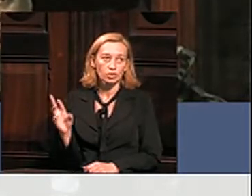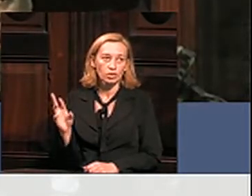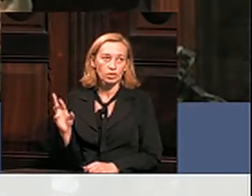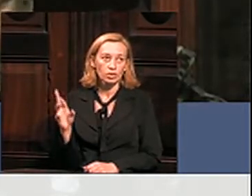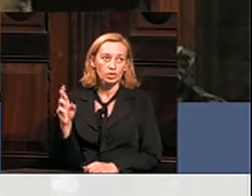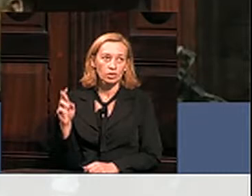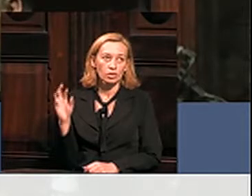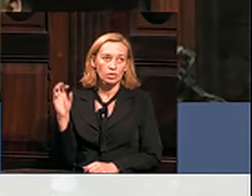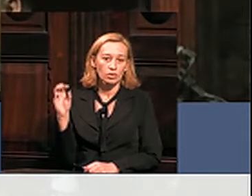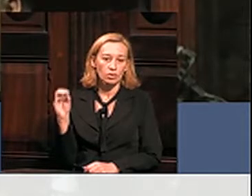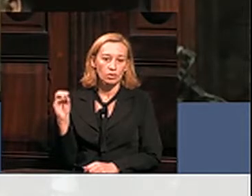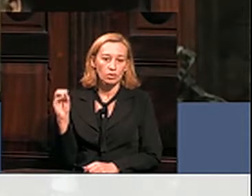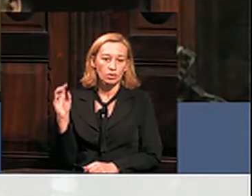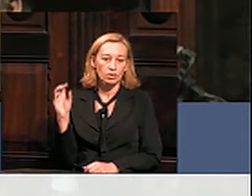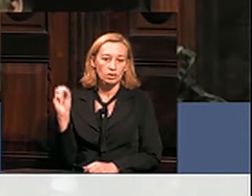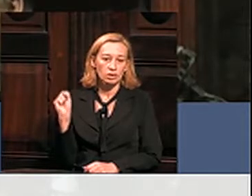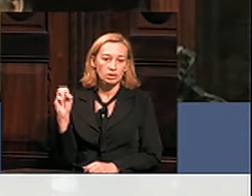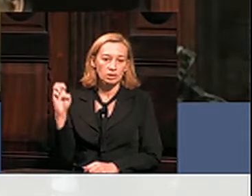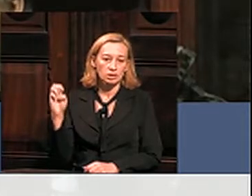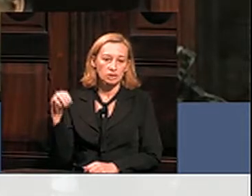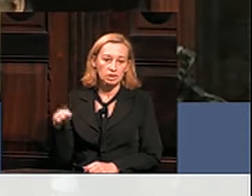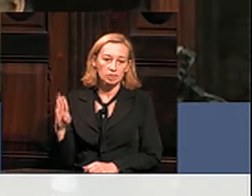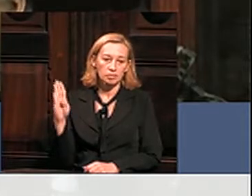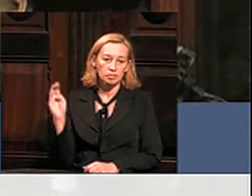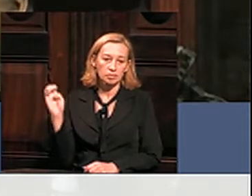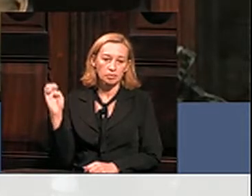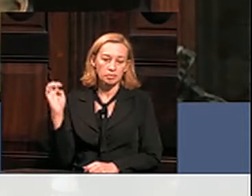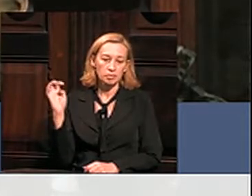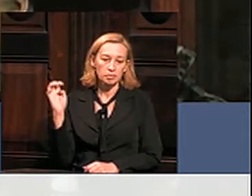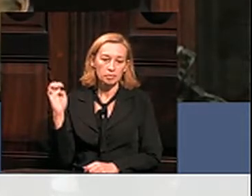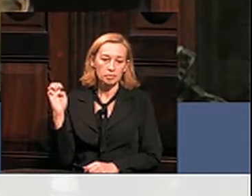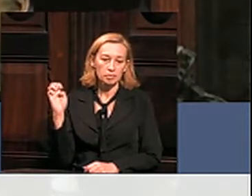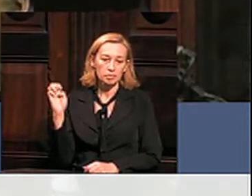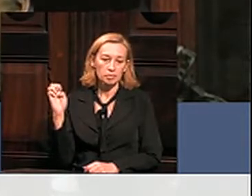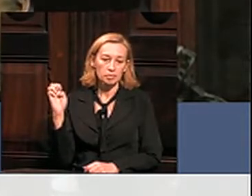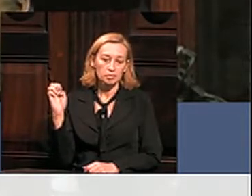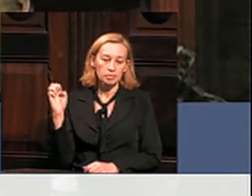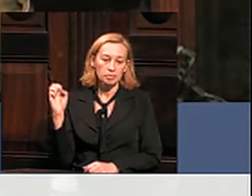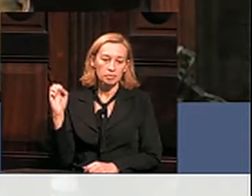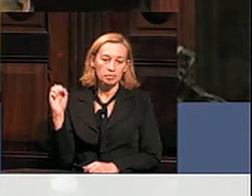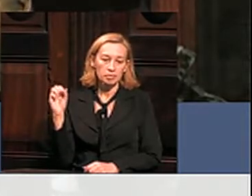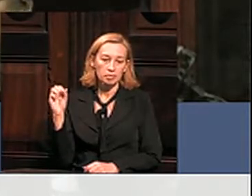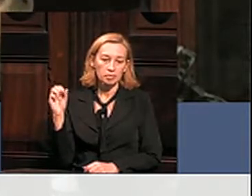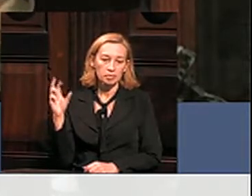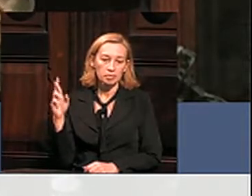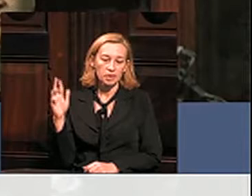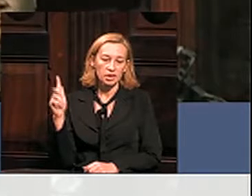Rosenberg Reis. Senhor presidente, congestionou aqui para votar. Vota não, senhor presidente.